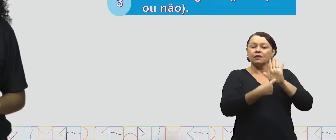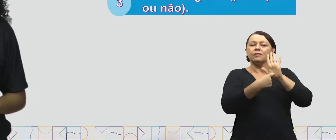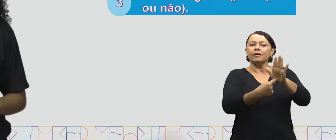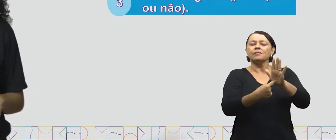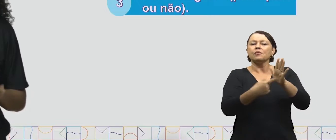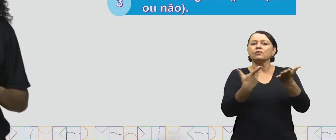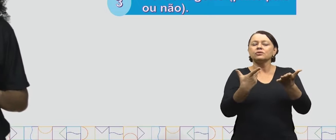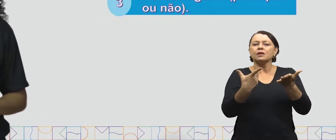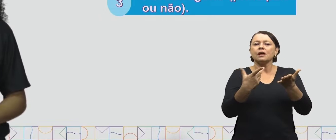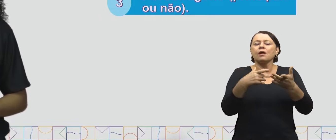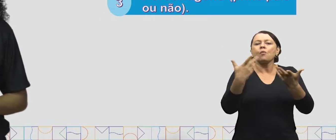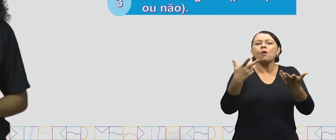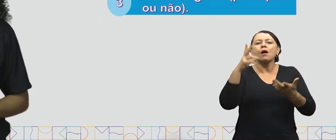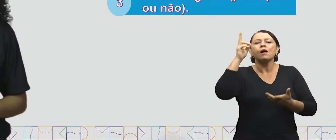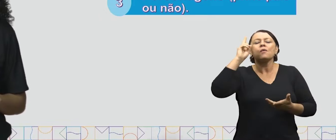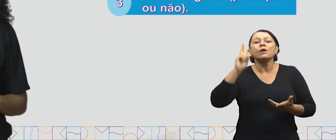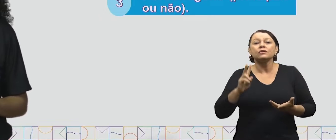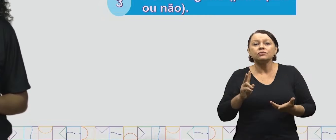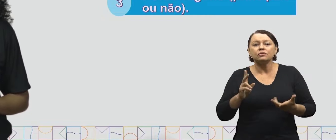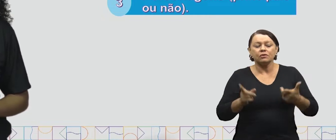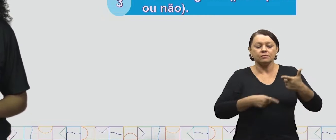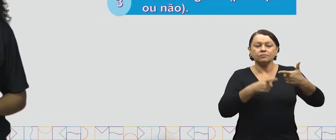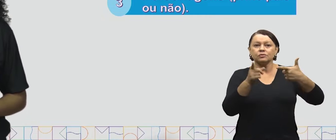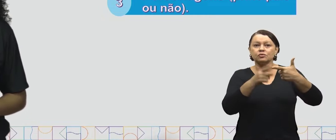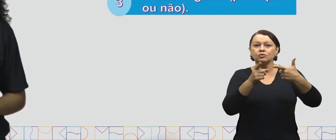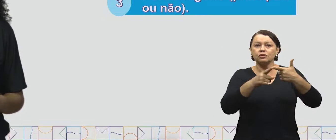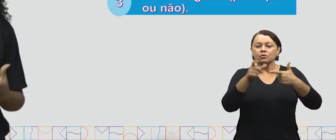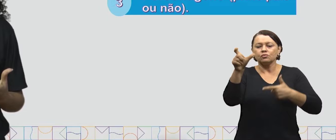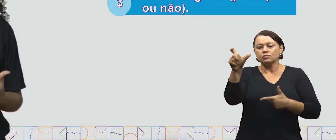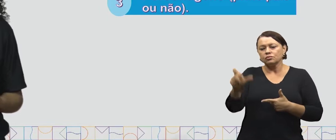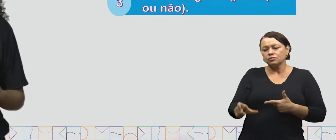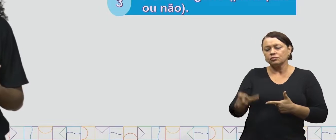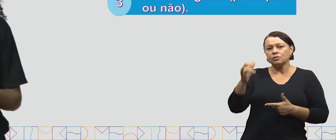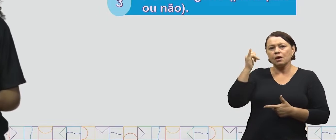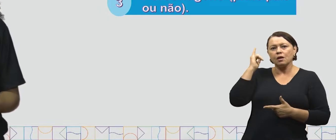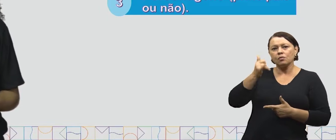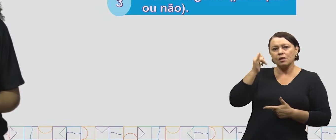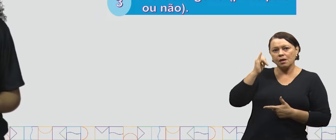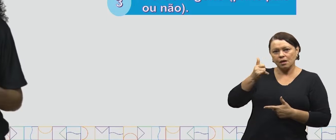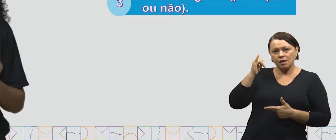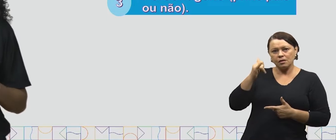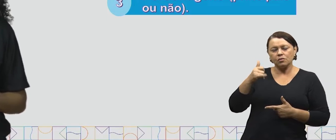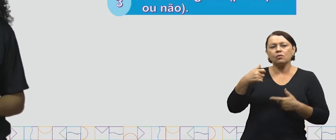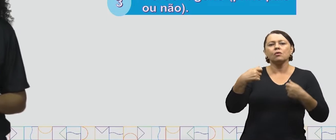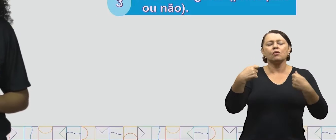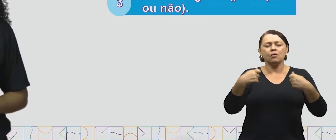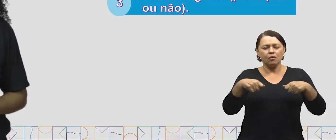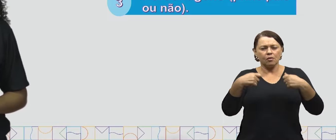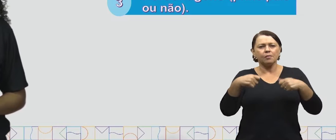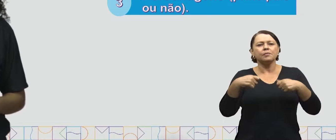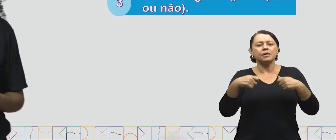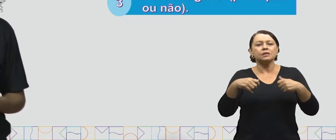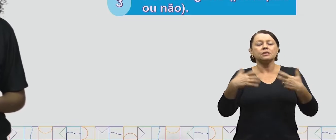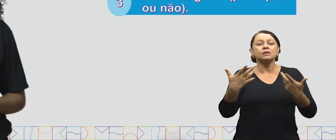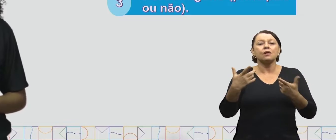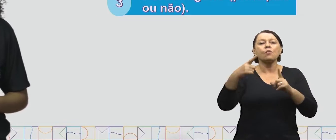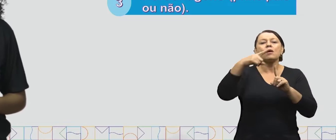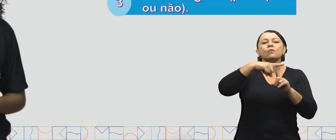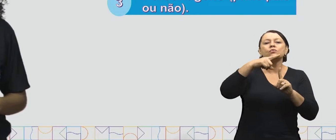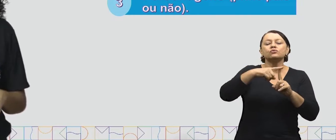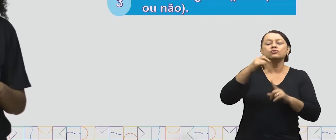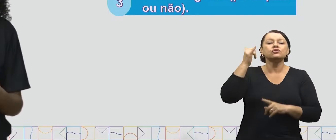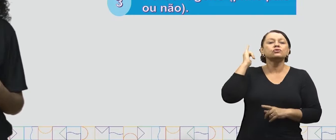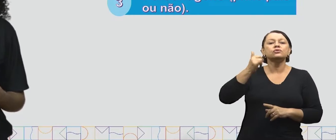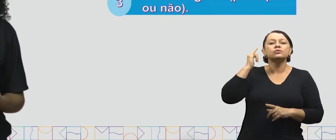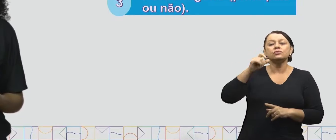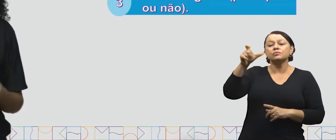se trata. Em segundo lugar, temos o narrador. É preciso determinar qual tipo de narrador existirá na